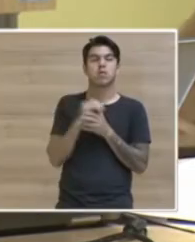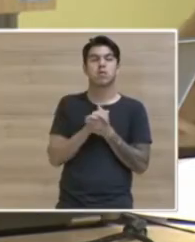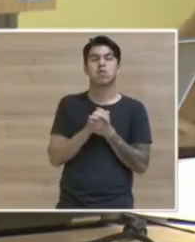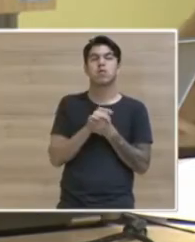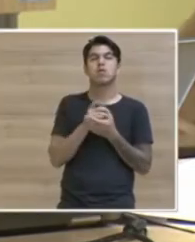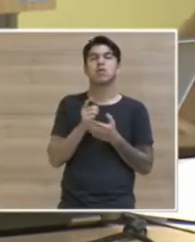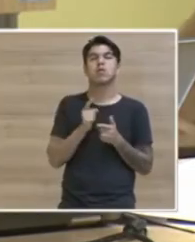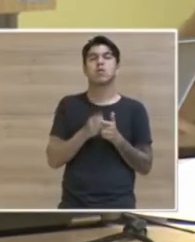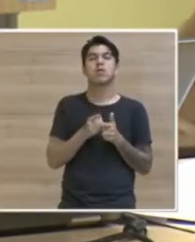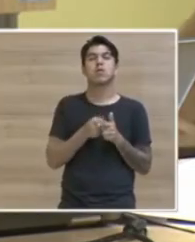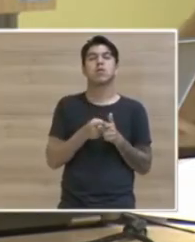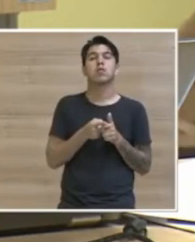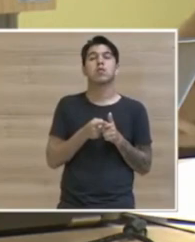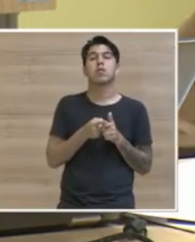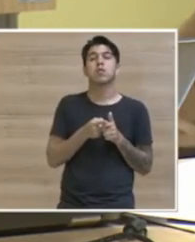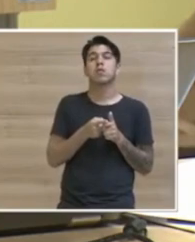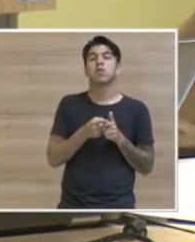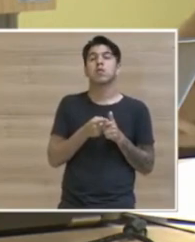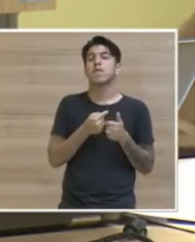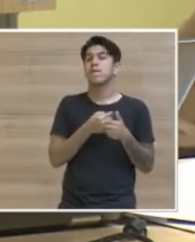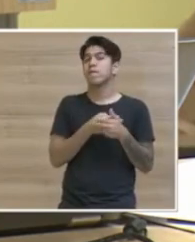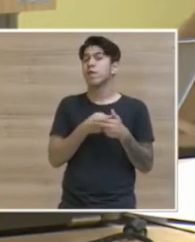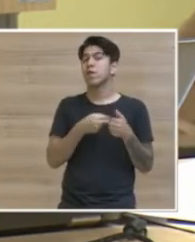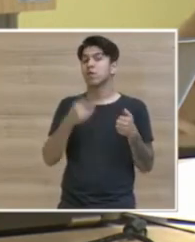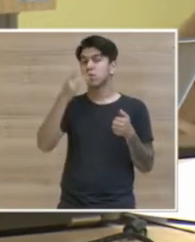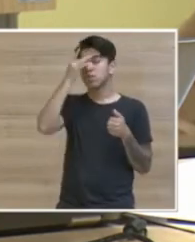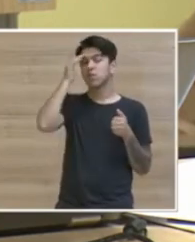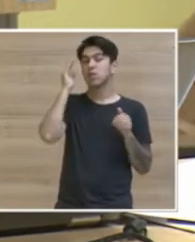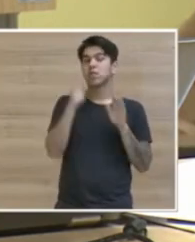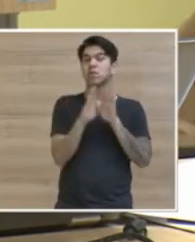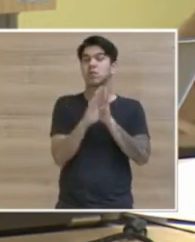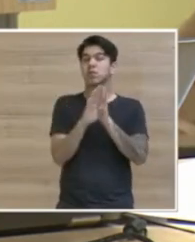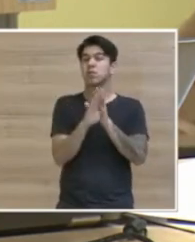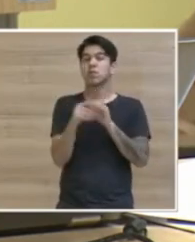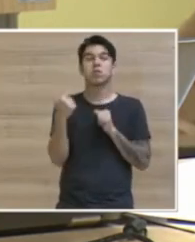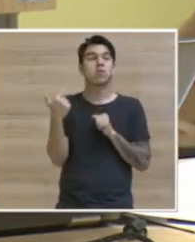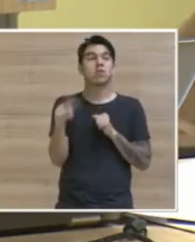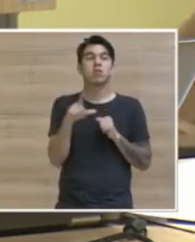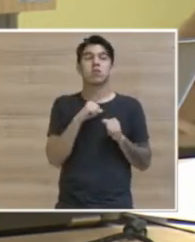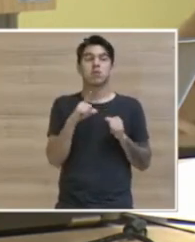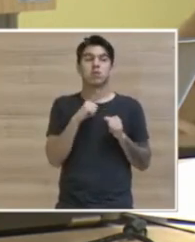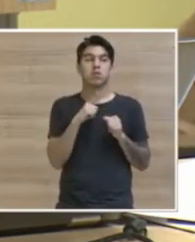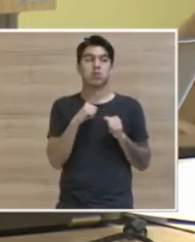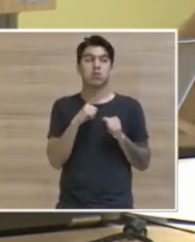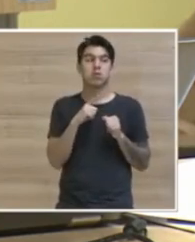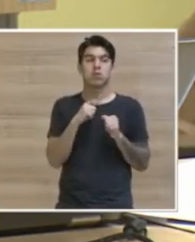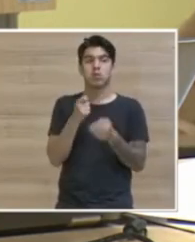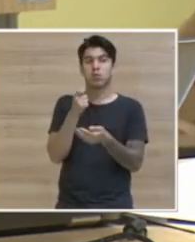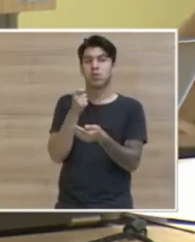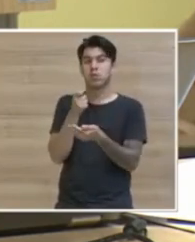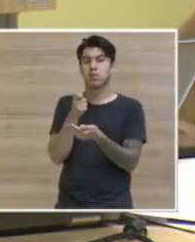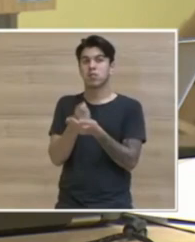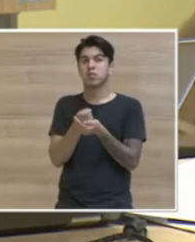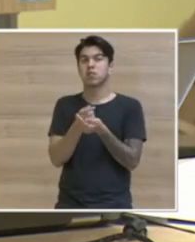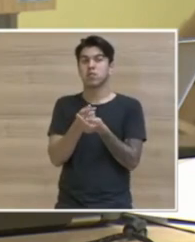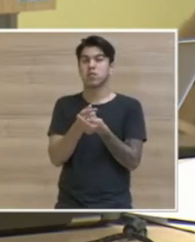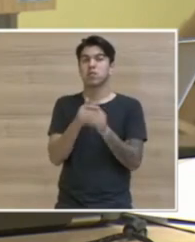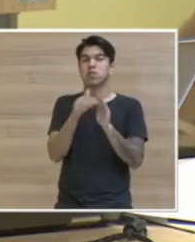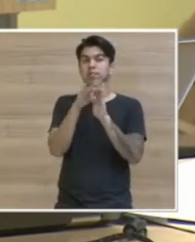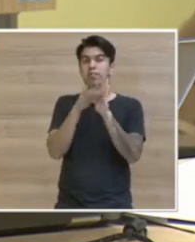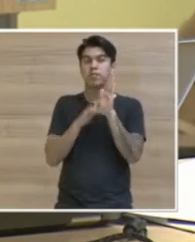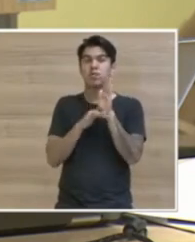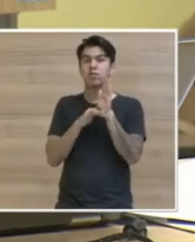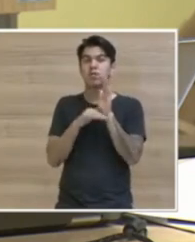contas. Existem muitos contribuintes que não tiveram condição de quitar os seus débitos, né, no